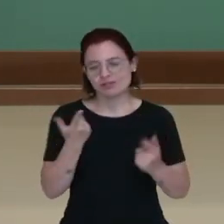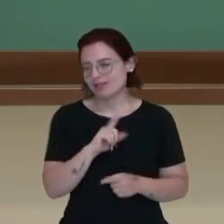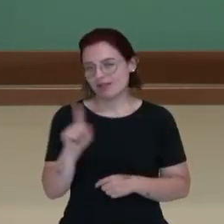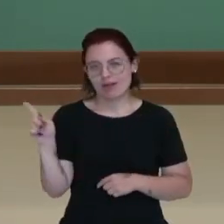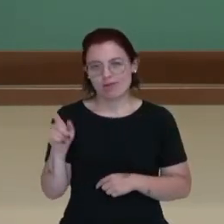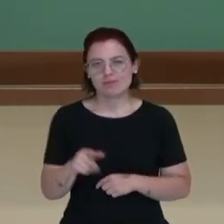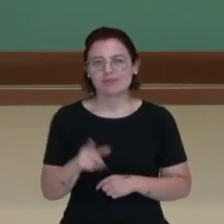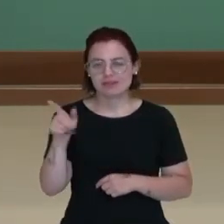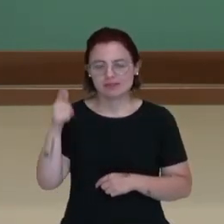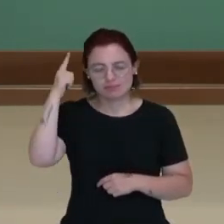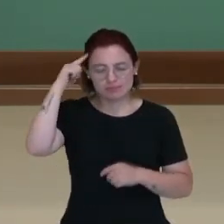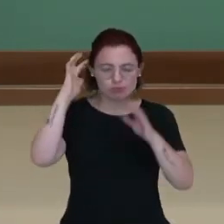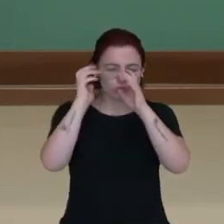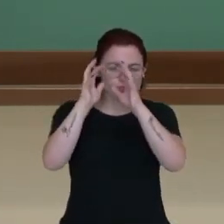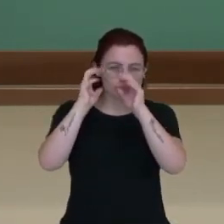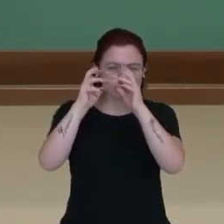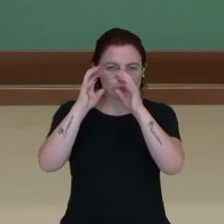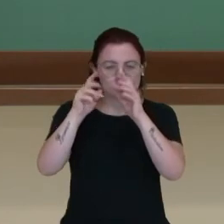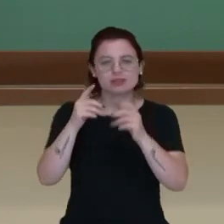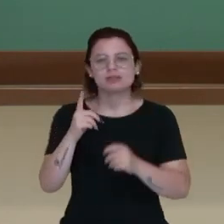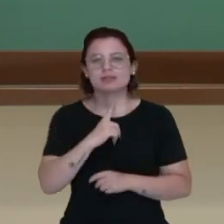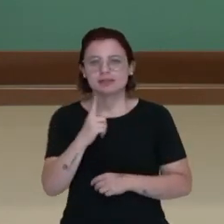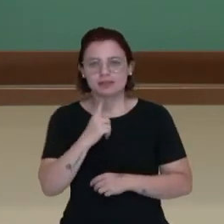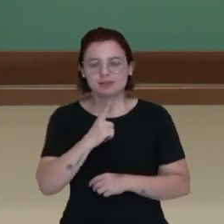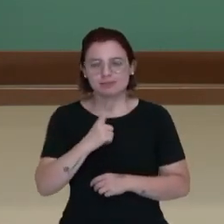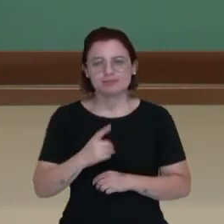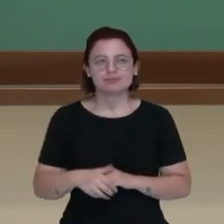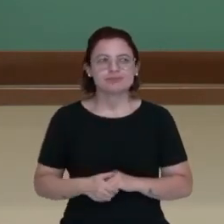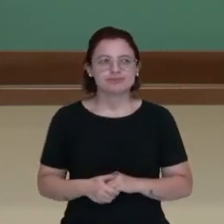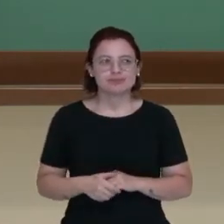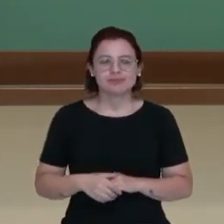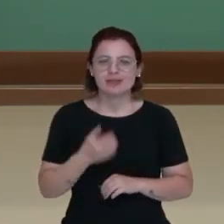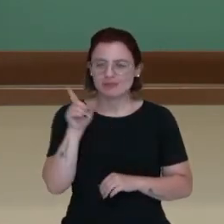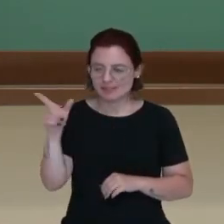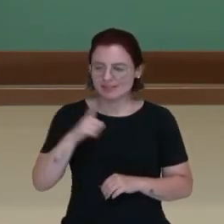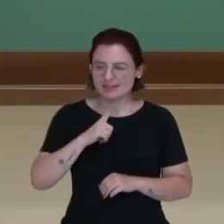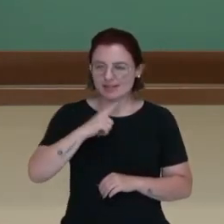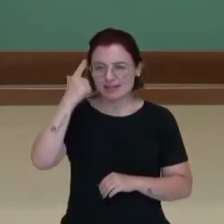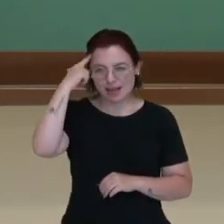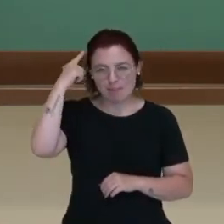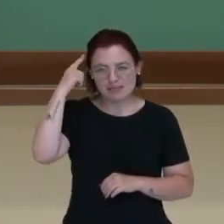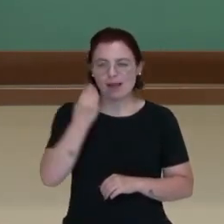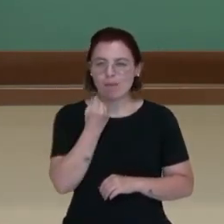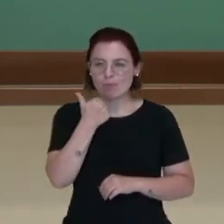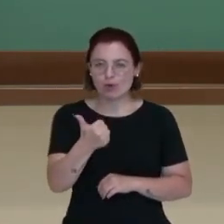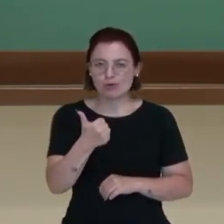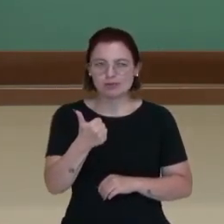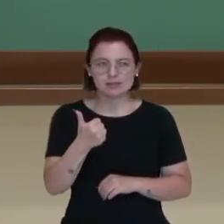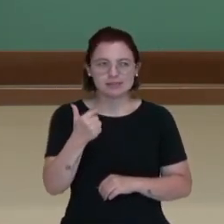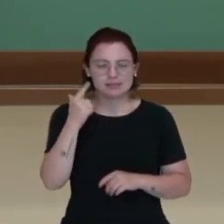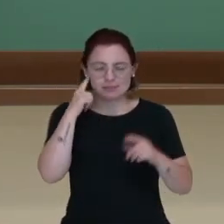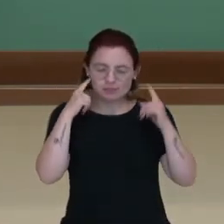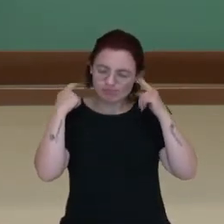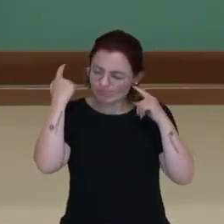esses neurônios para funcionar, botar essa cabeça boa que você tem, para essas